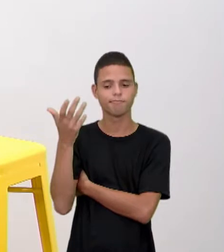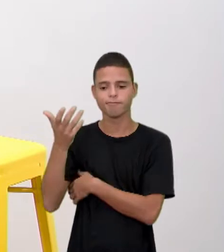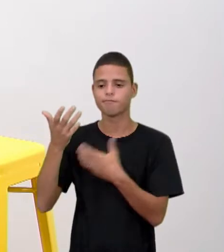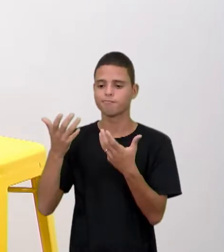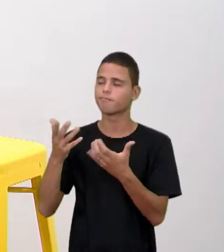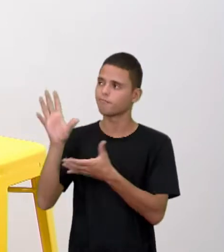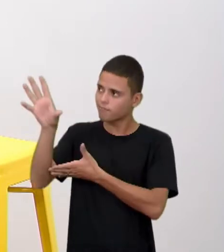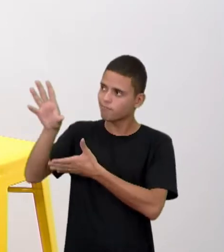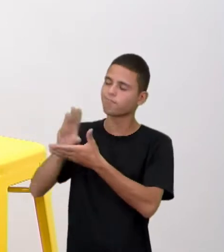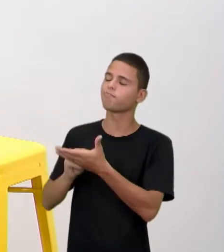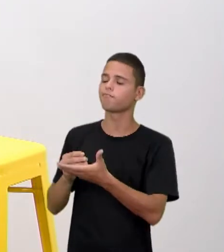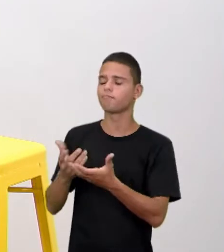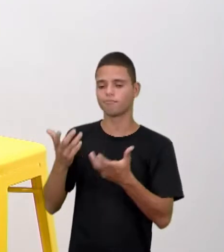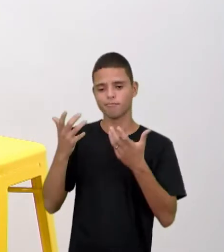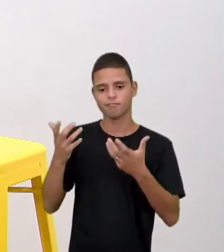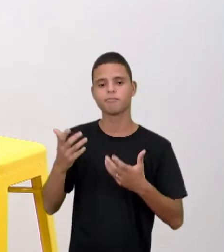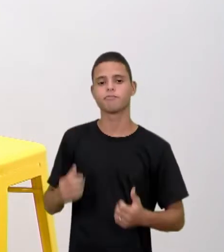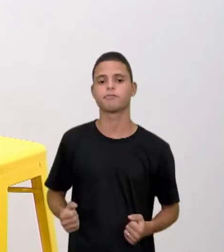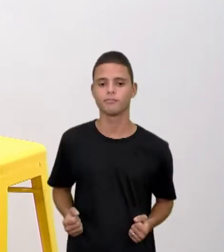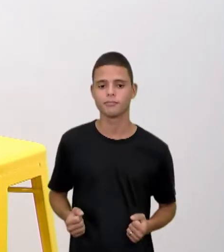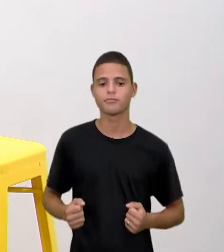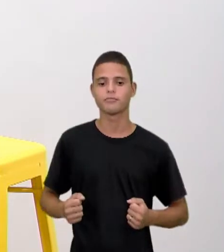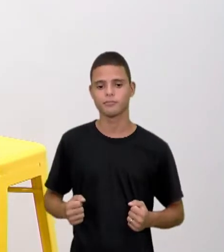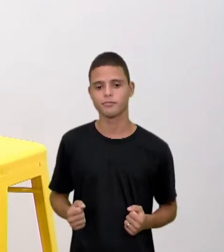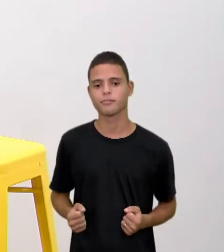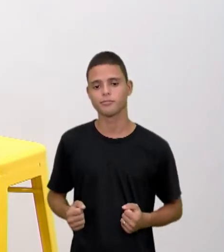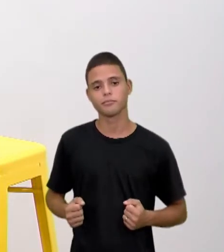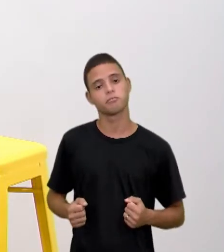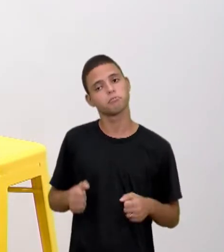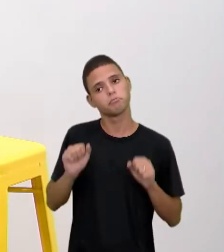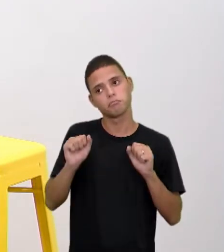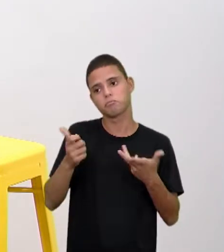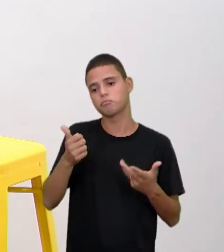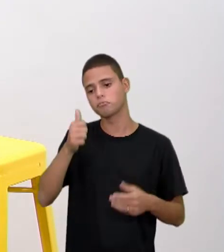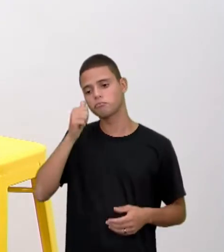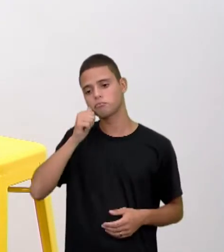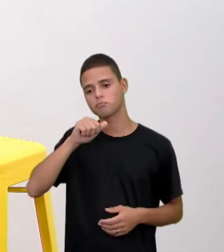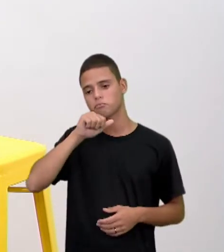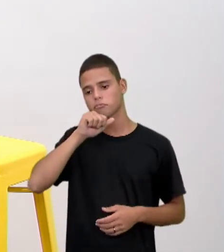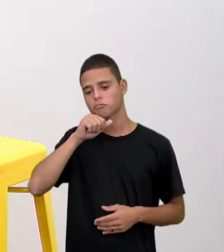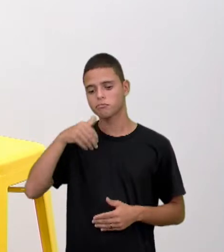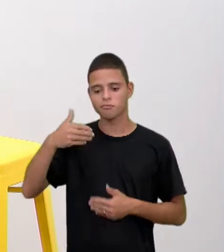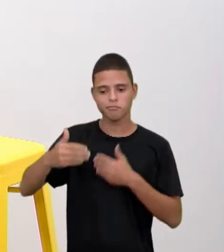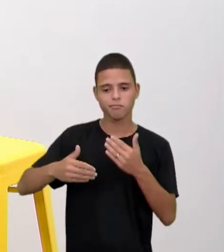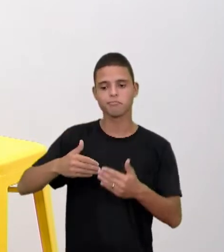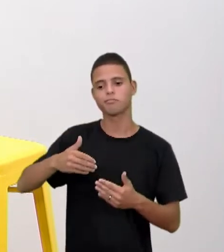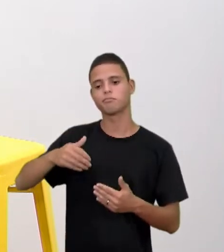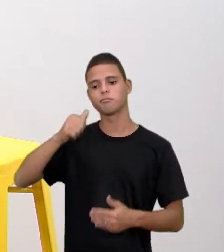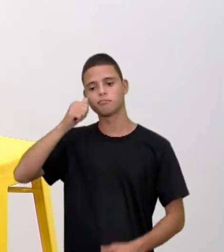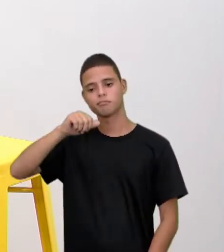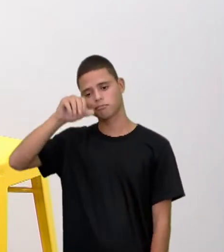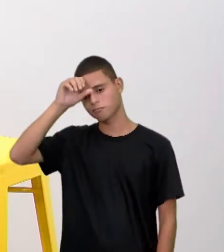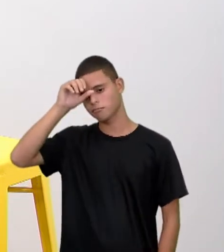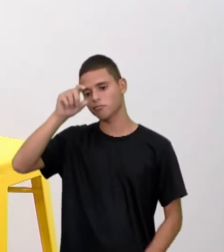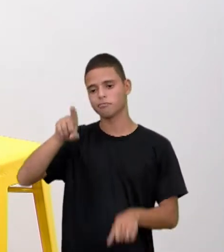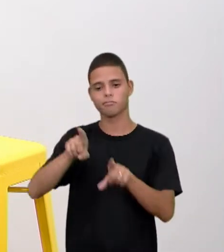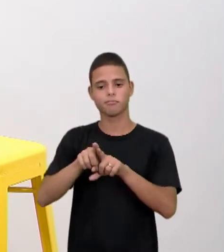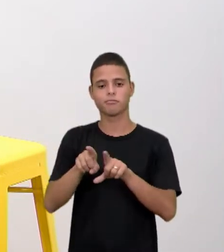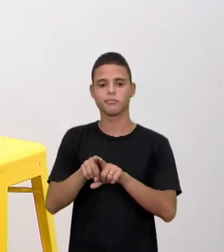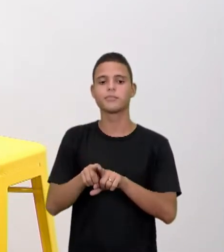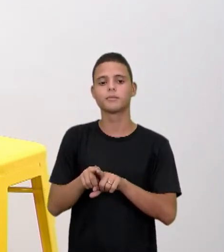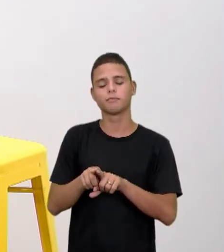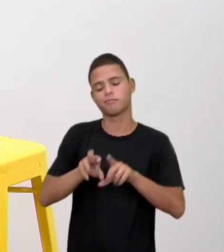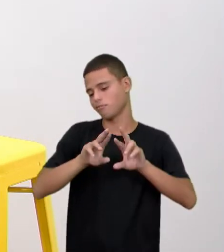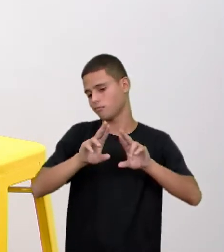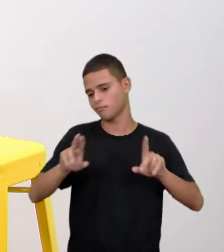quero ser. É essa imagem. Isso pode ser minha mãe. Durante um tempo, minha tia também teve essa figura. Mas podem ser